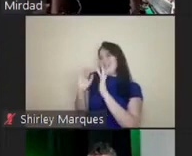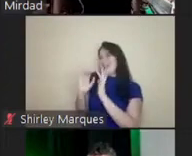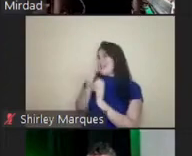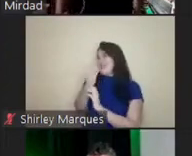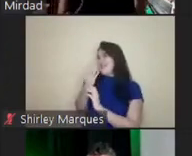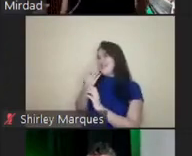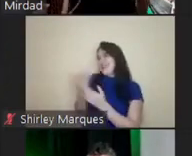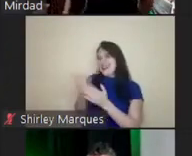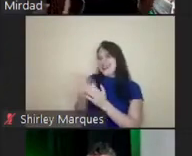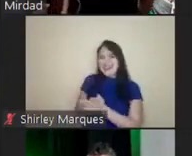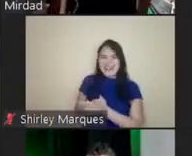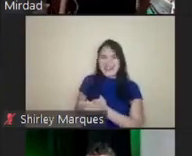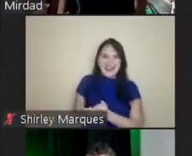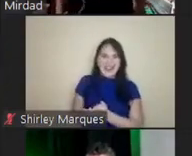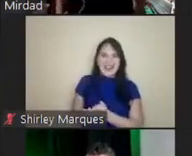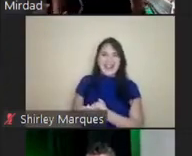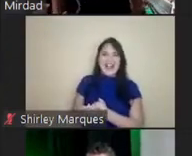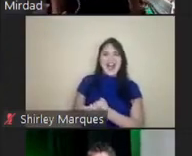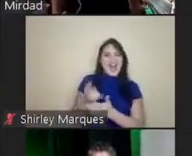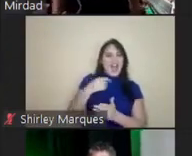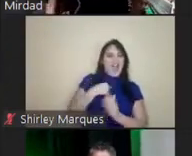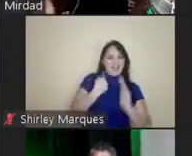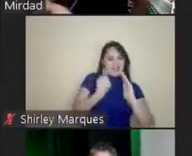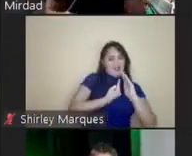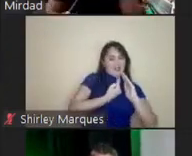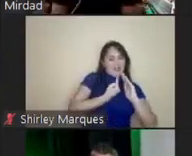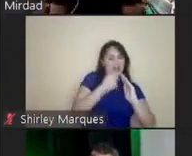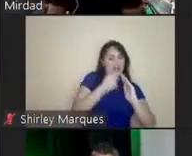Ele está isolado, está complicado.